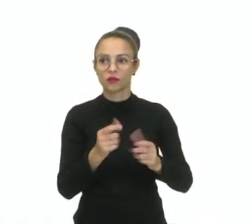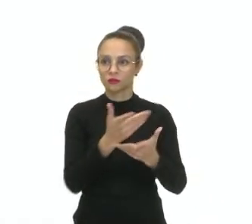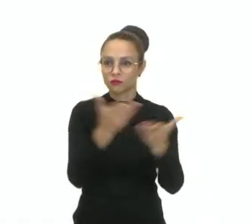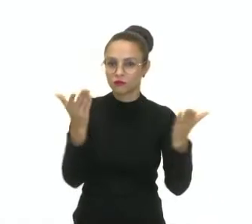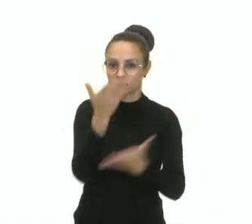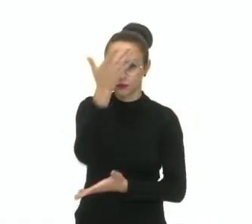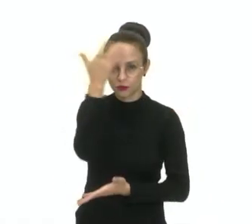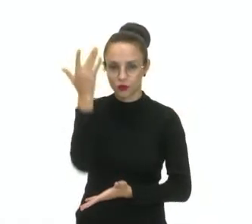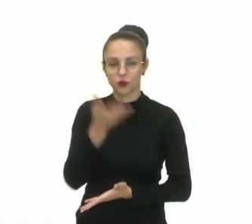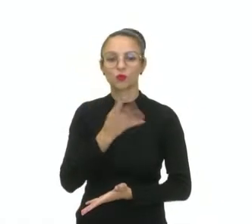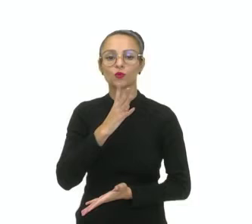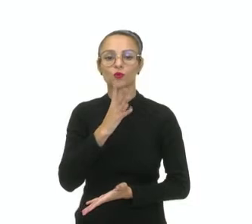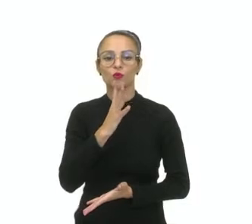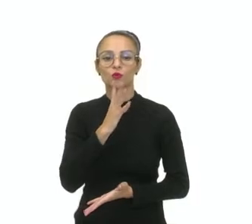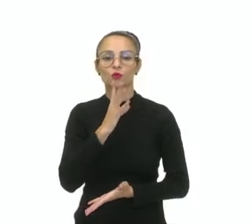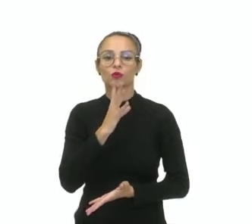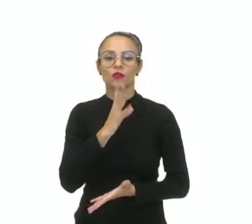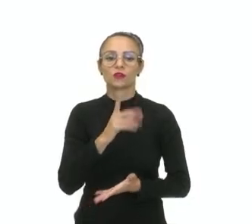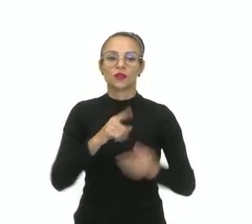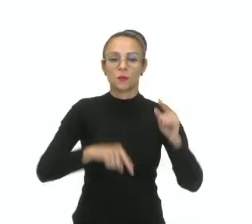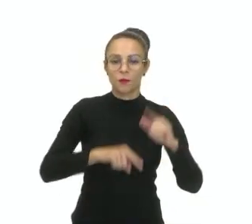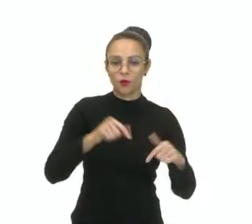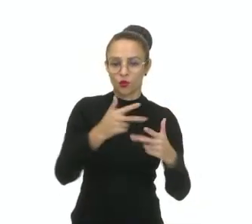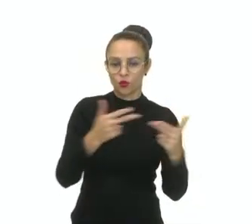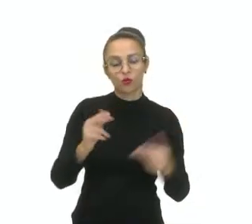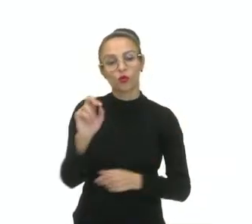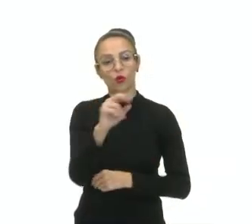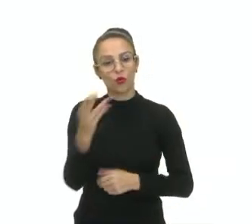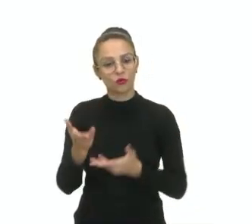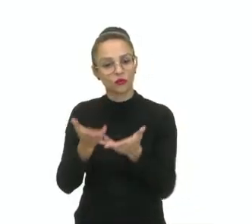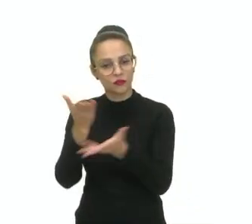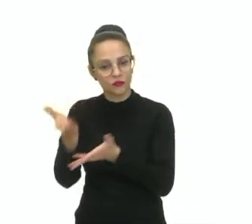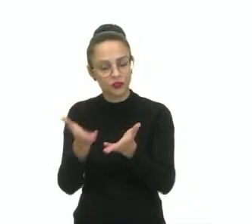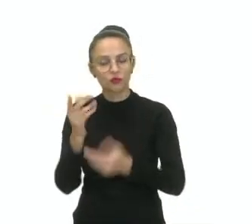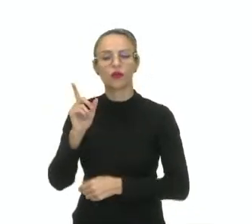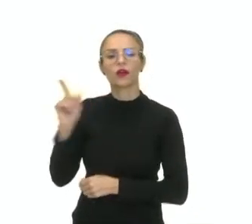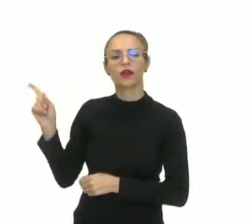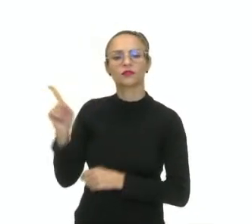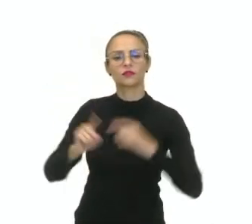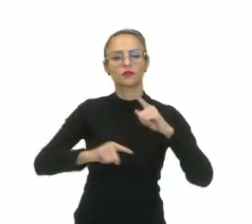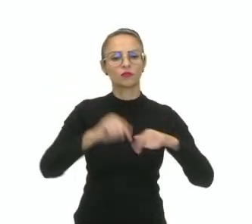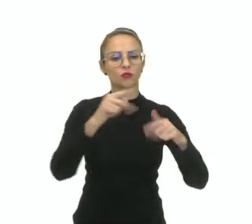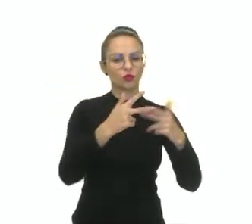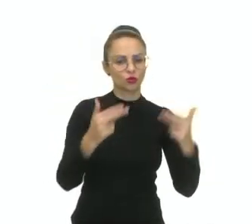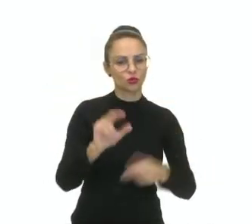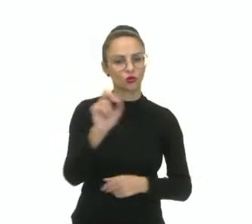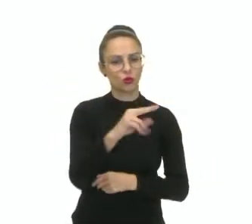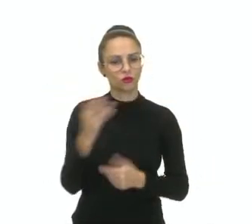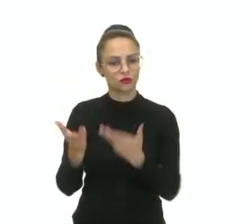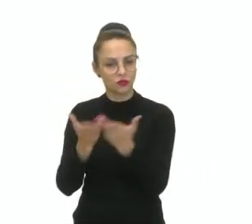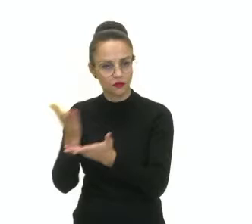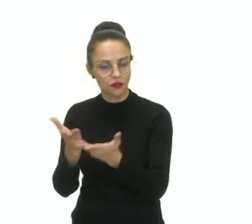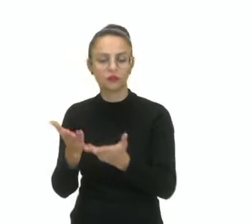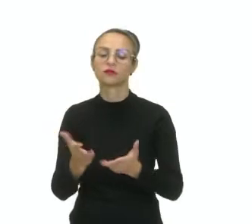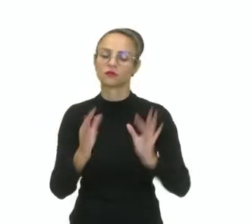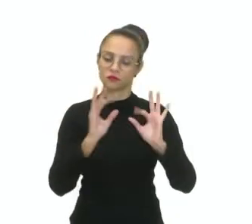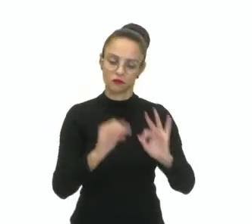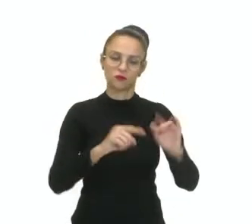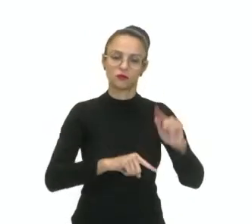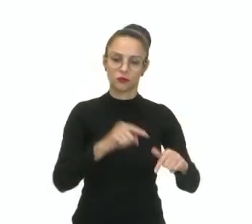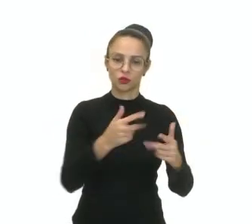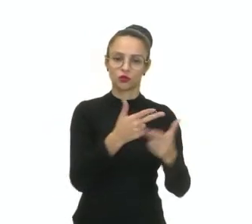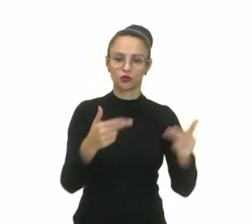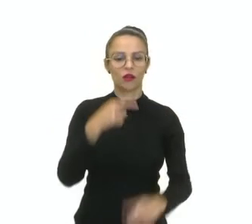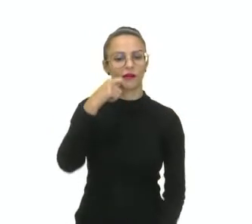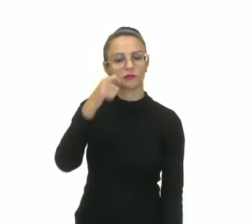produto ou serviço da empresa. Aqui o que é? Um produto ou um serviço? Acertou quem disse um produto, é um